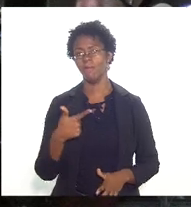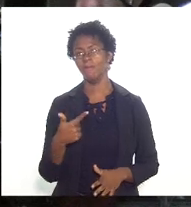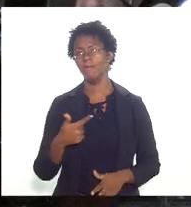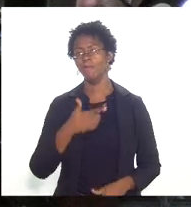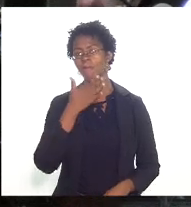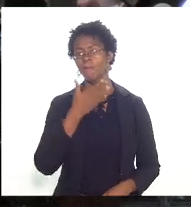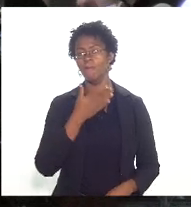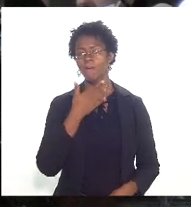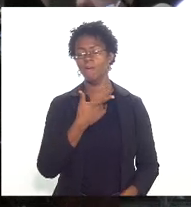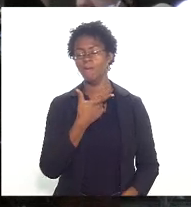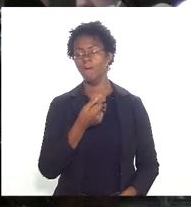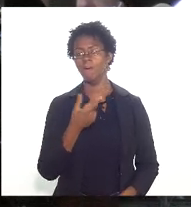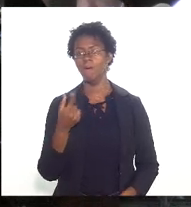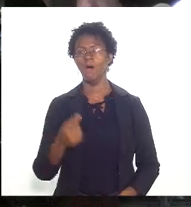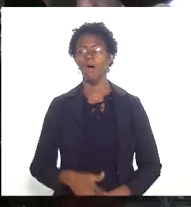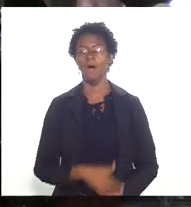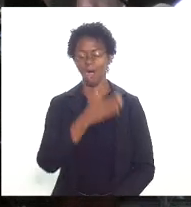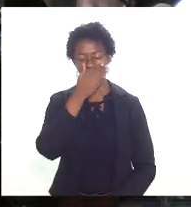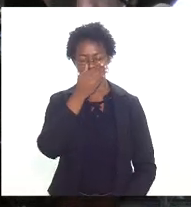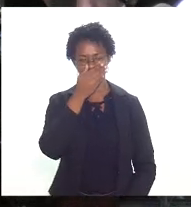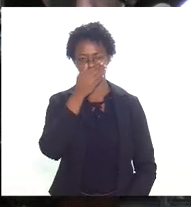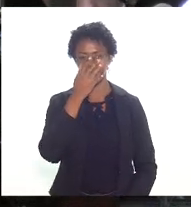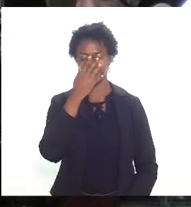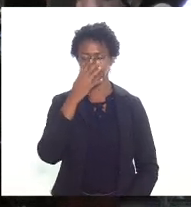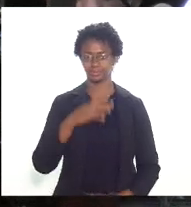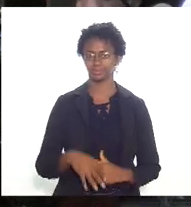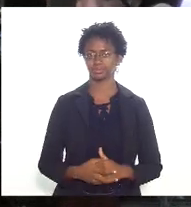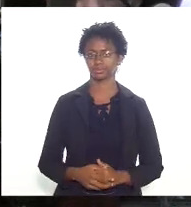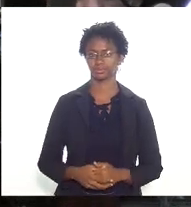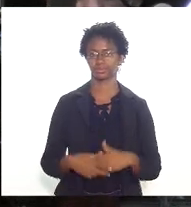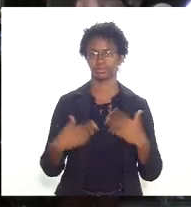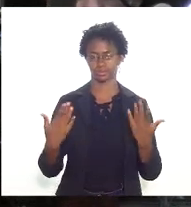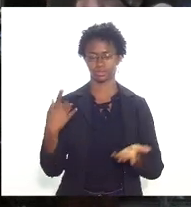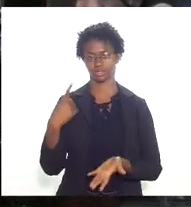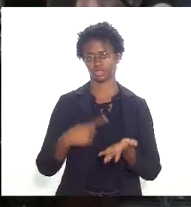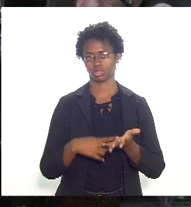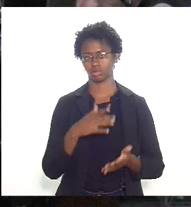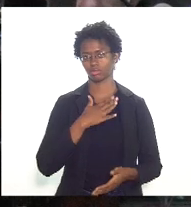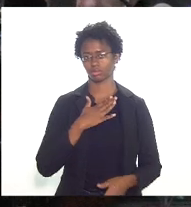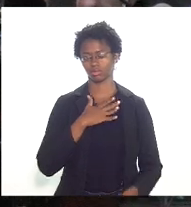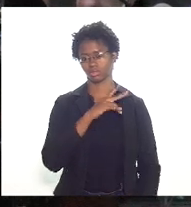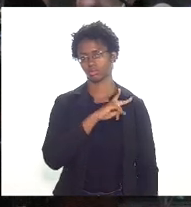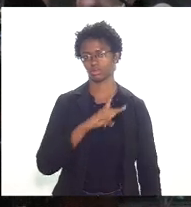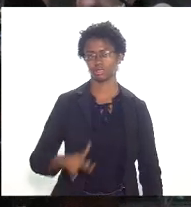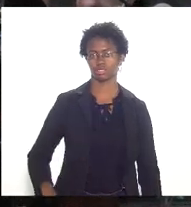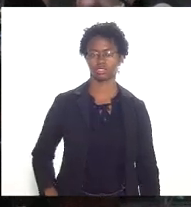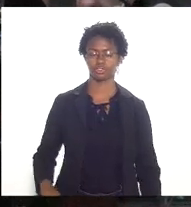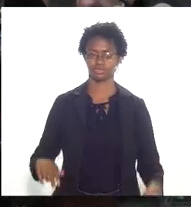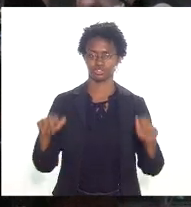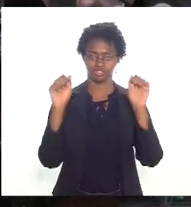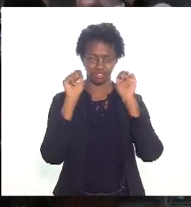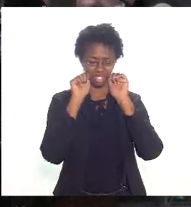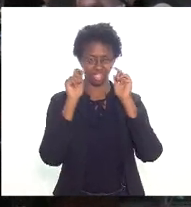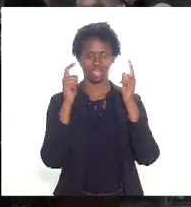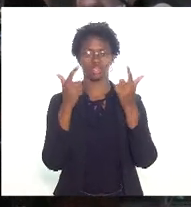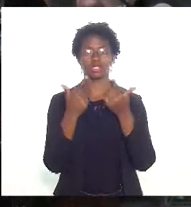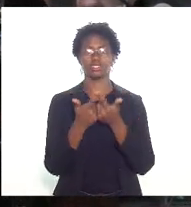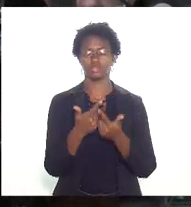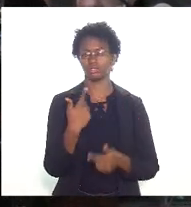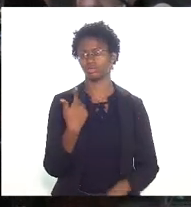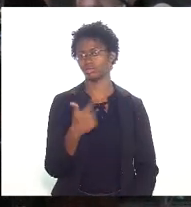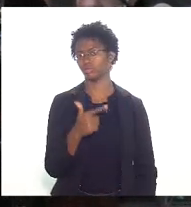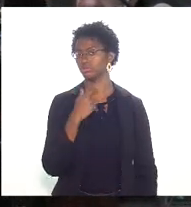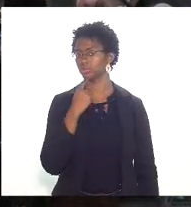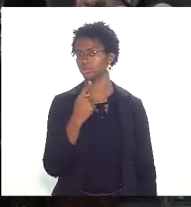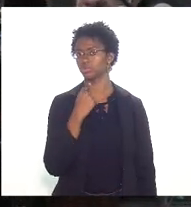20 bom então esse é o meu compromisso como presidente da assembleia e não tenho